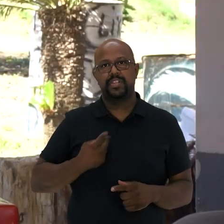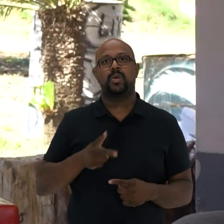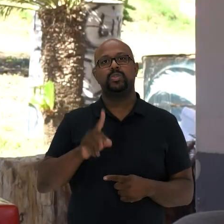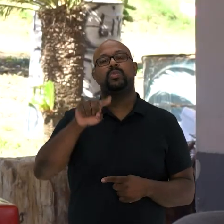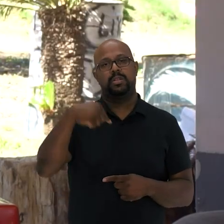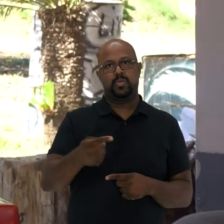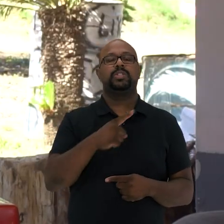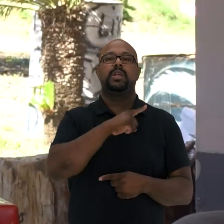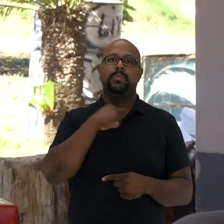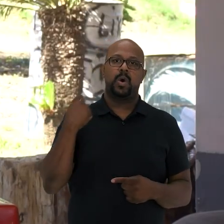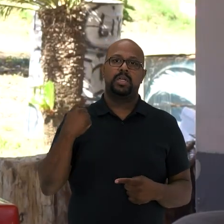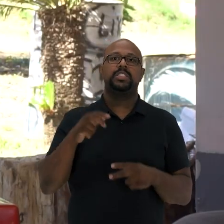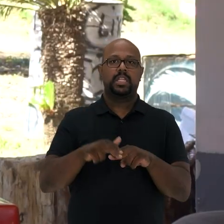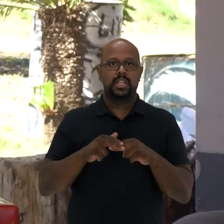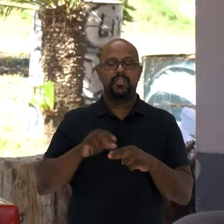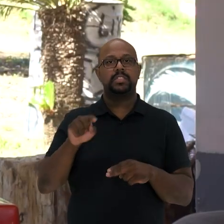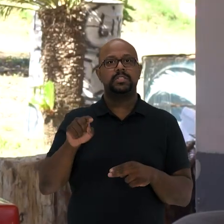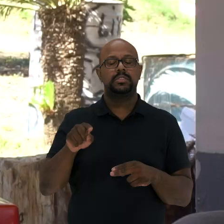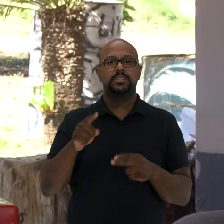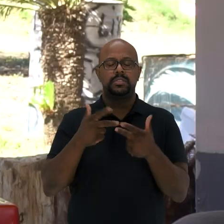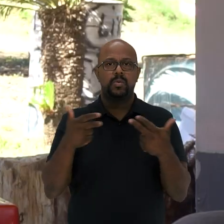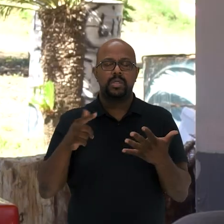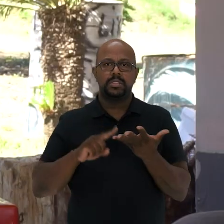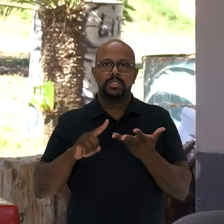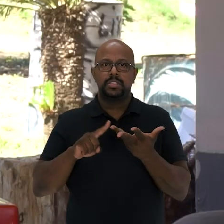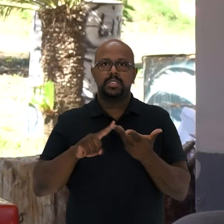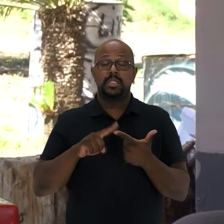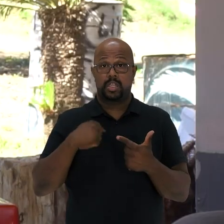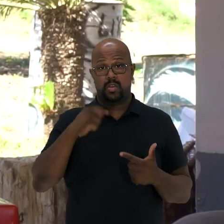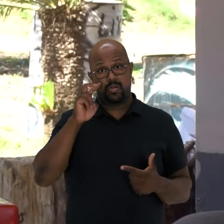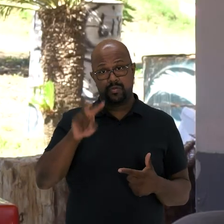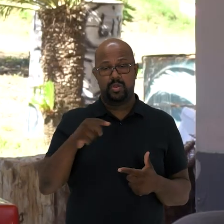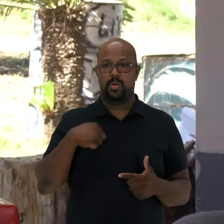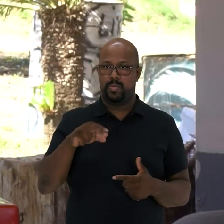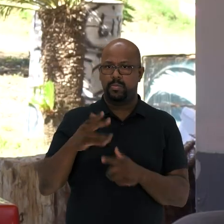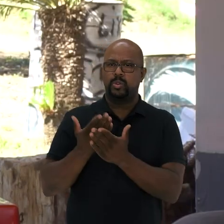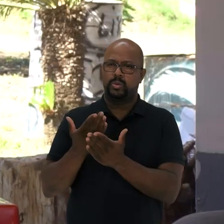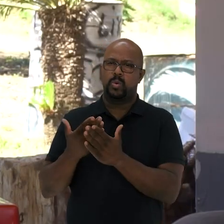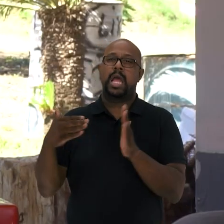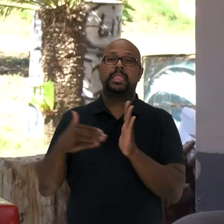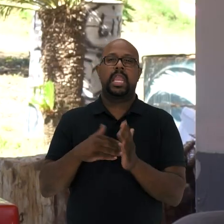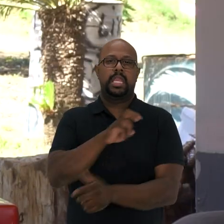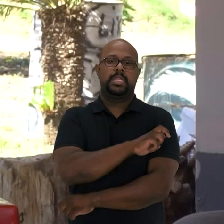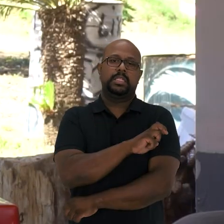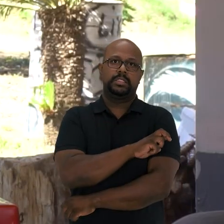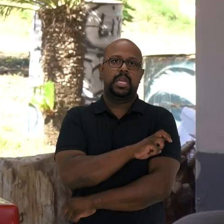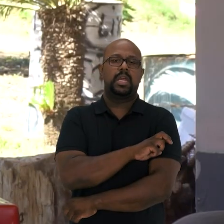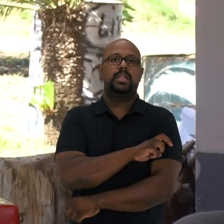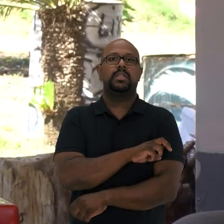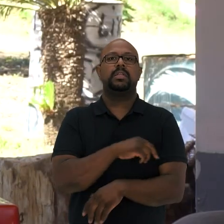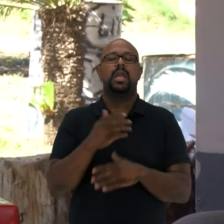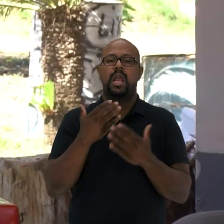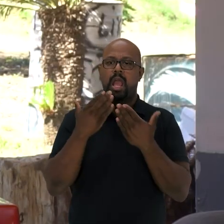a vida continua depois da morte, através de comunicações que eu vi. Meu irmão estudou até a 5ª série,